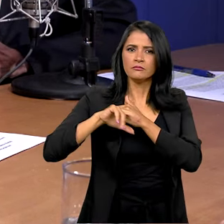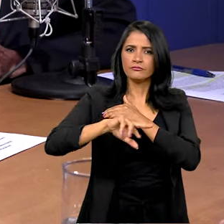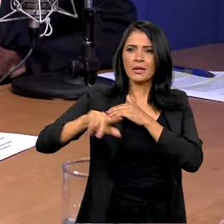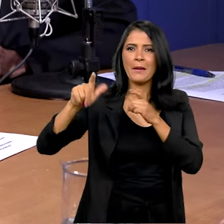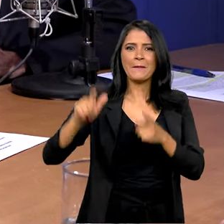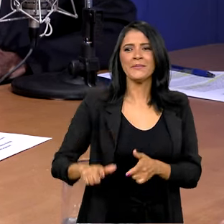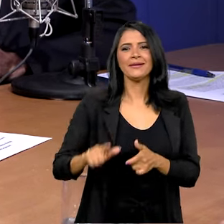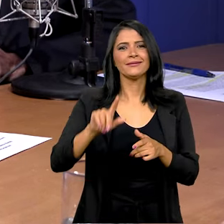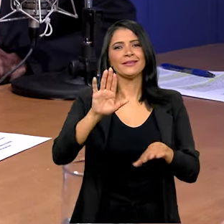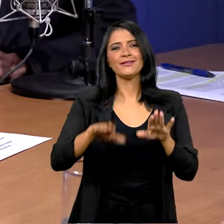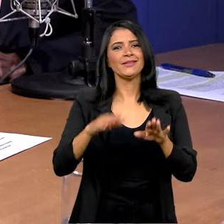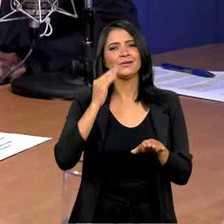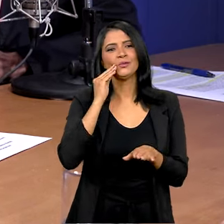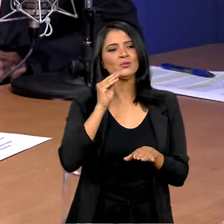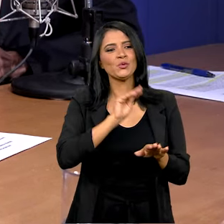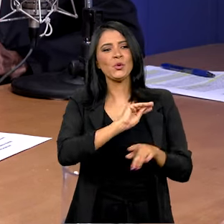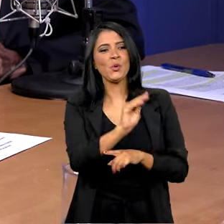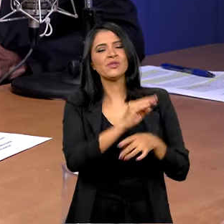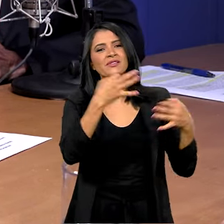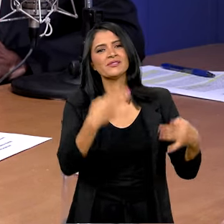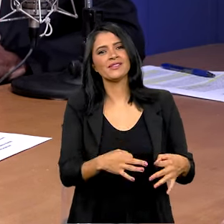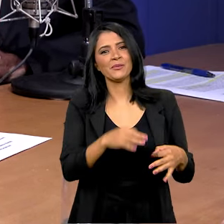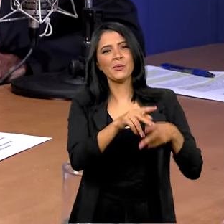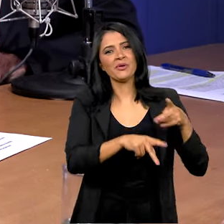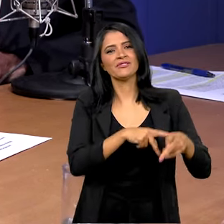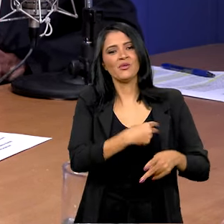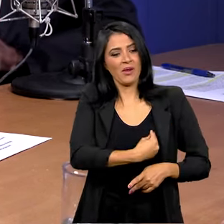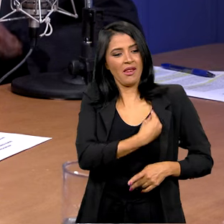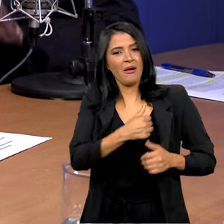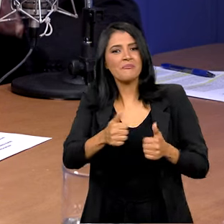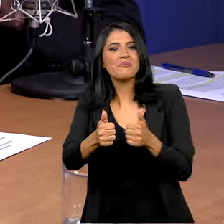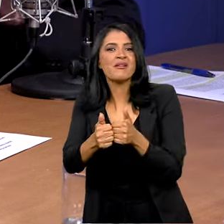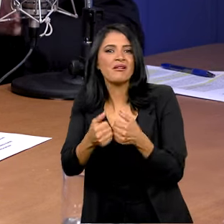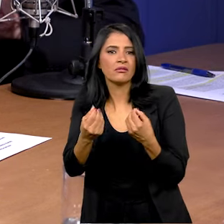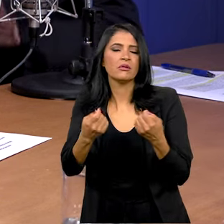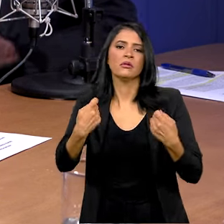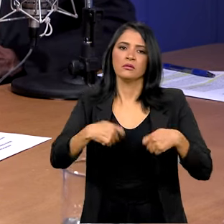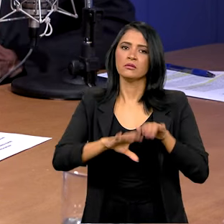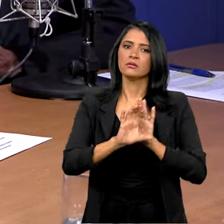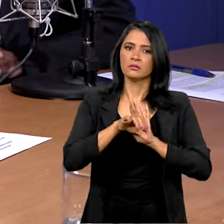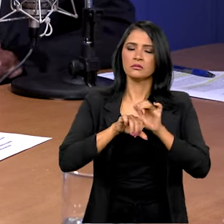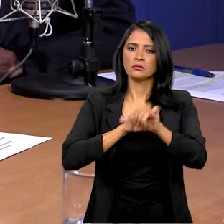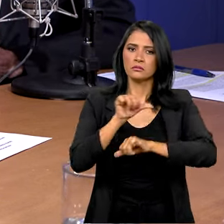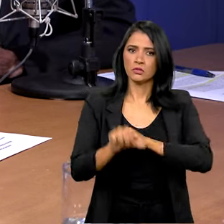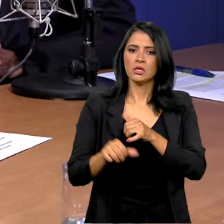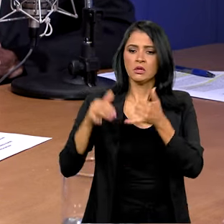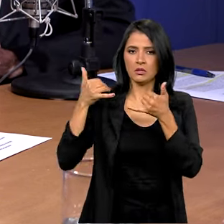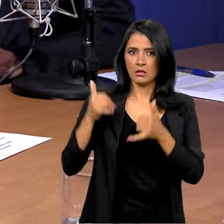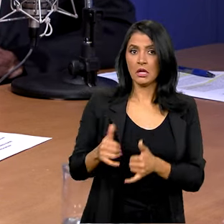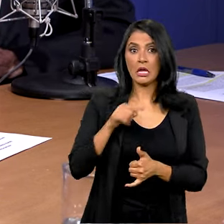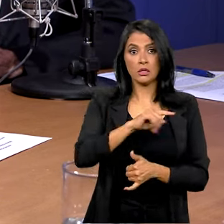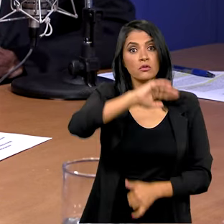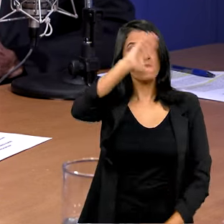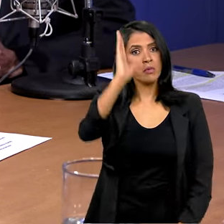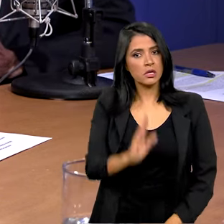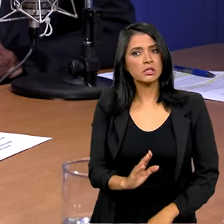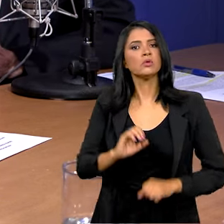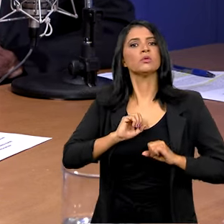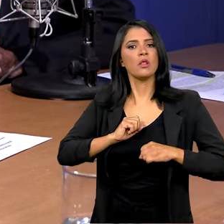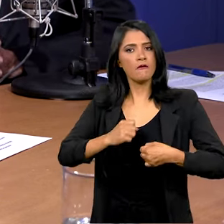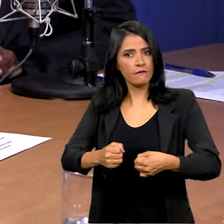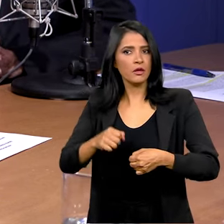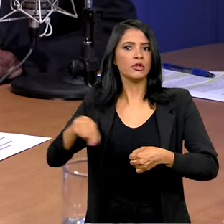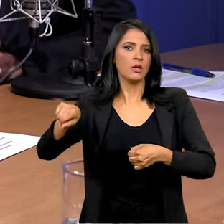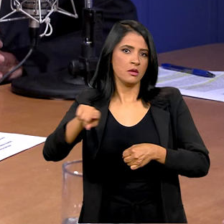um cuidado adequado com as as populações residentes então o conceito da transição energética defendido pelo Brasil e